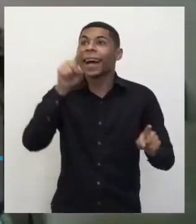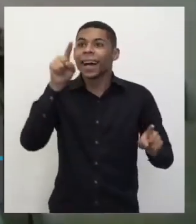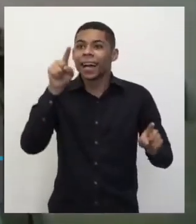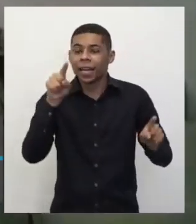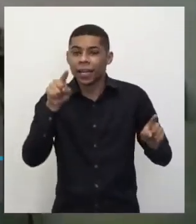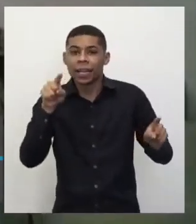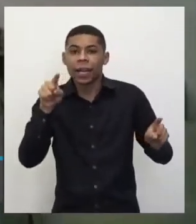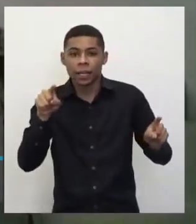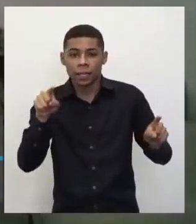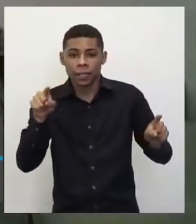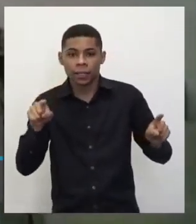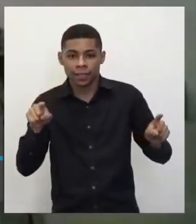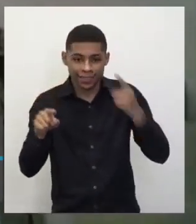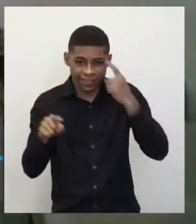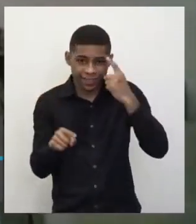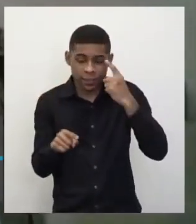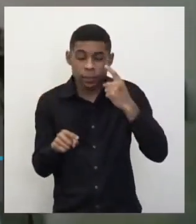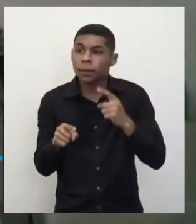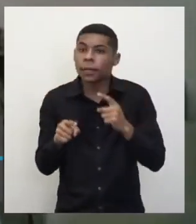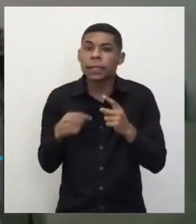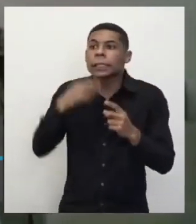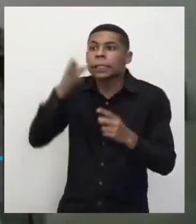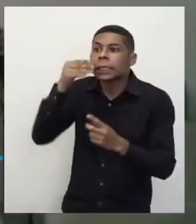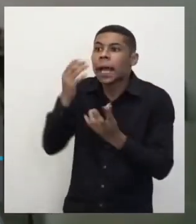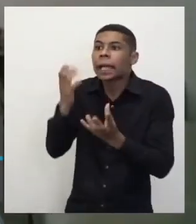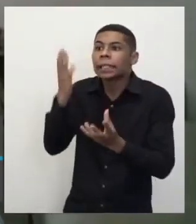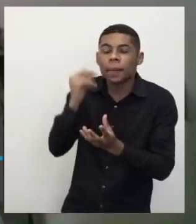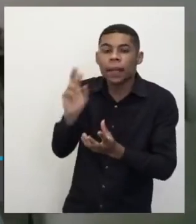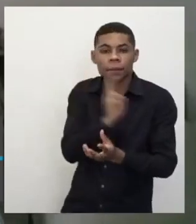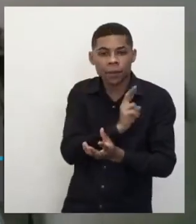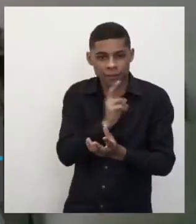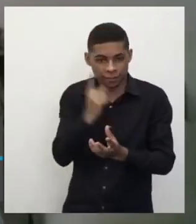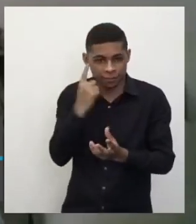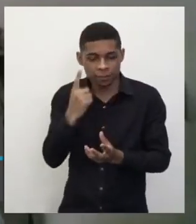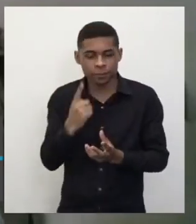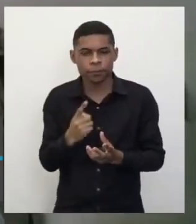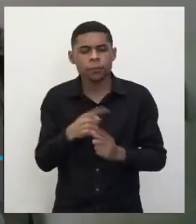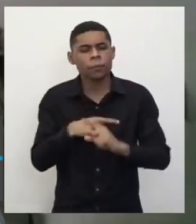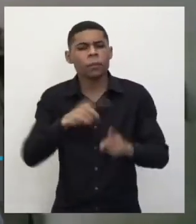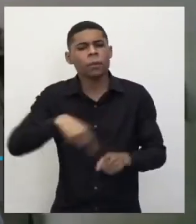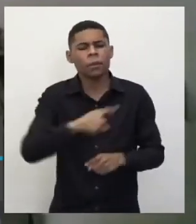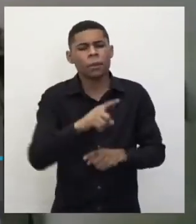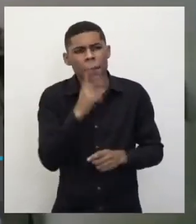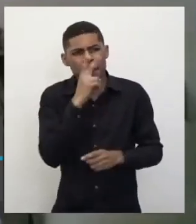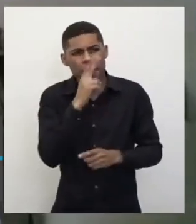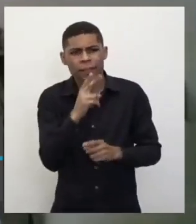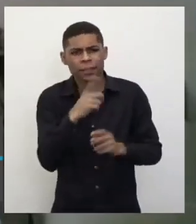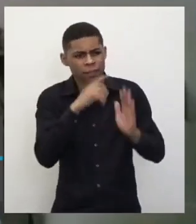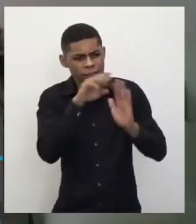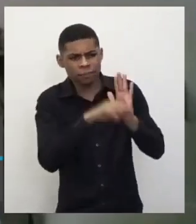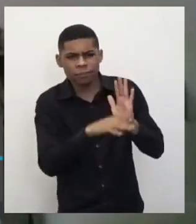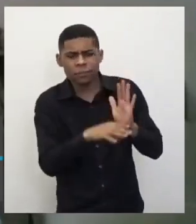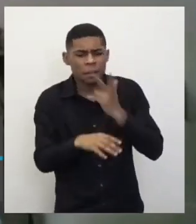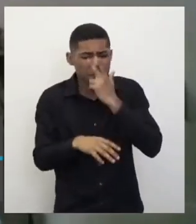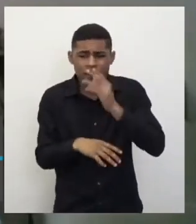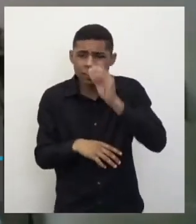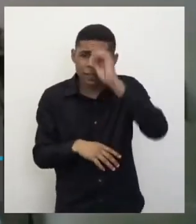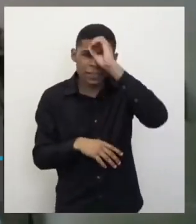o Shade aqui tem aparecido conosco, né? Mas nós não sabemos quase nada do Shade,